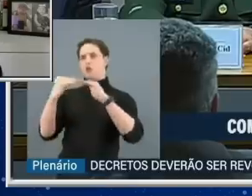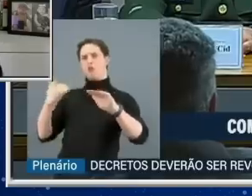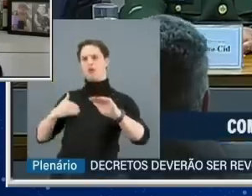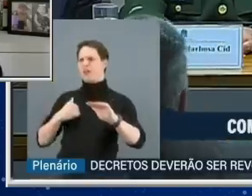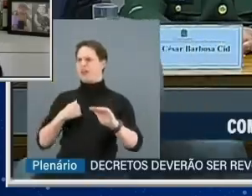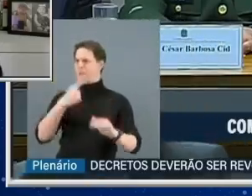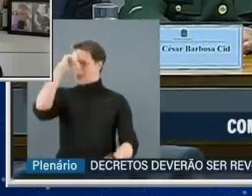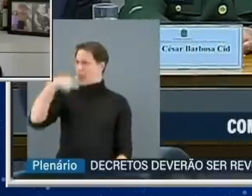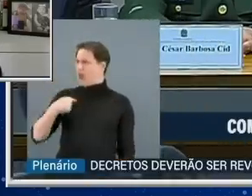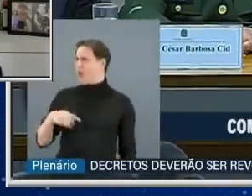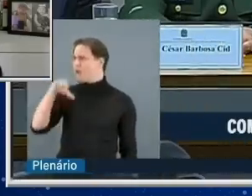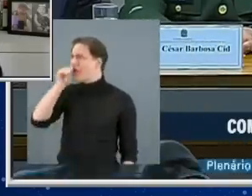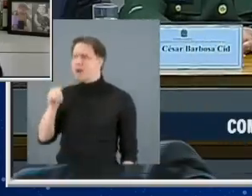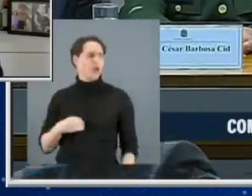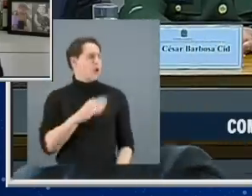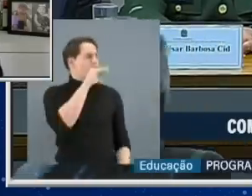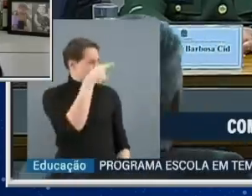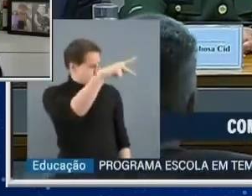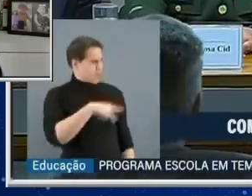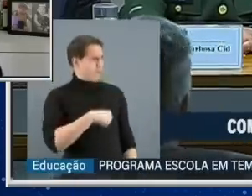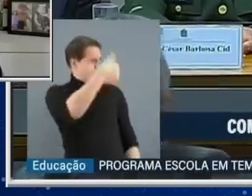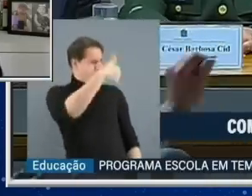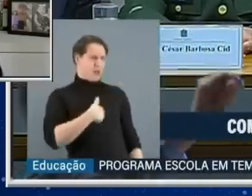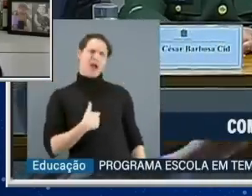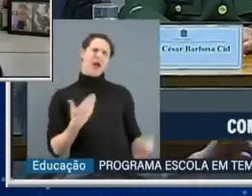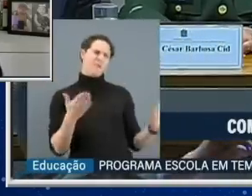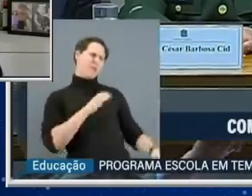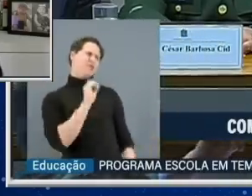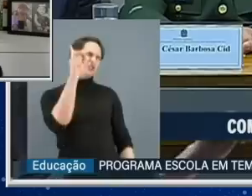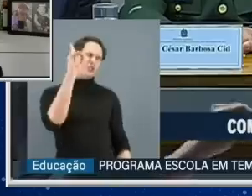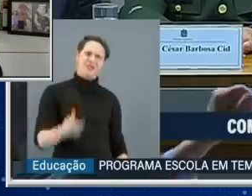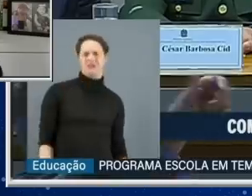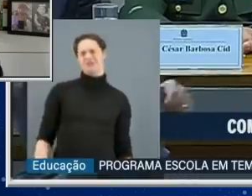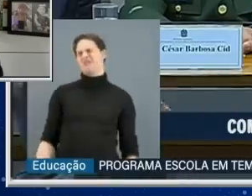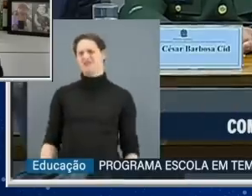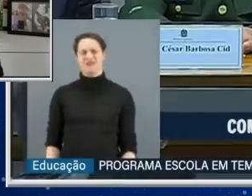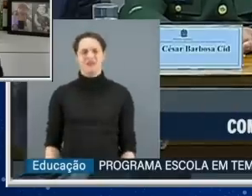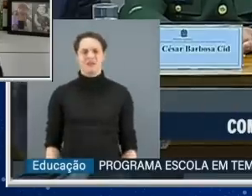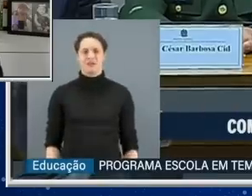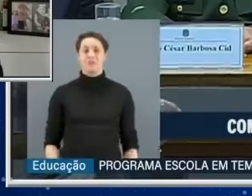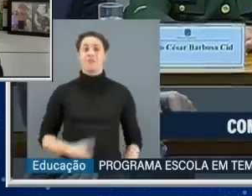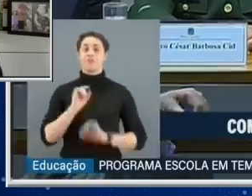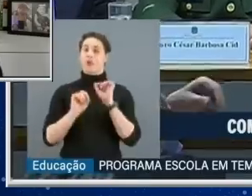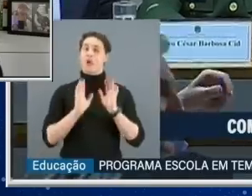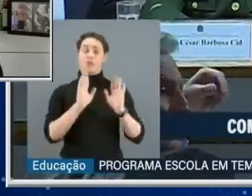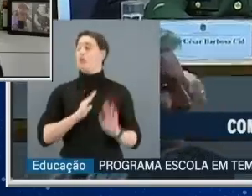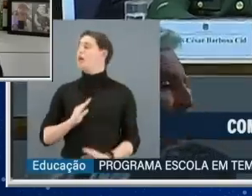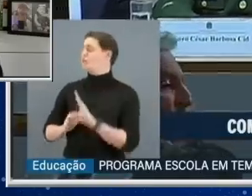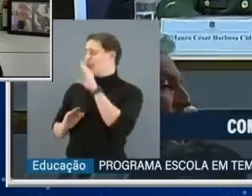Cid optou pelo silêncio, amparado em um habeas corpus. O tenente-coronel está